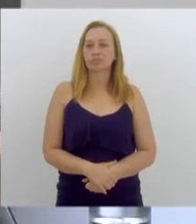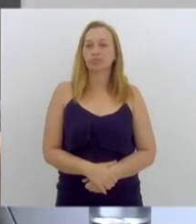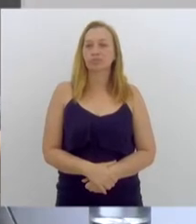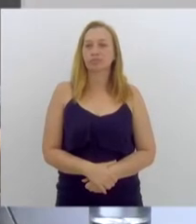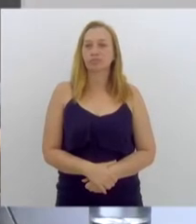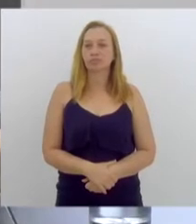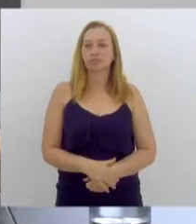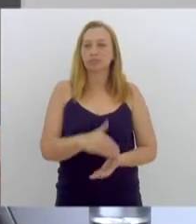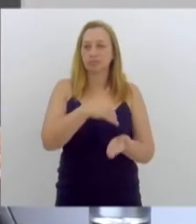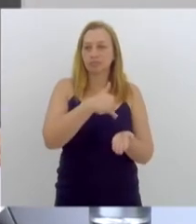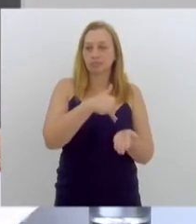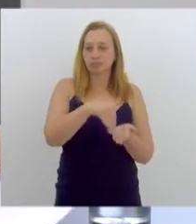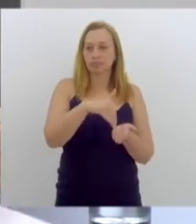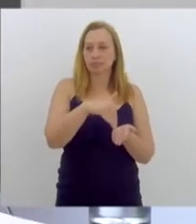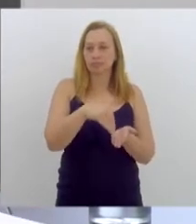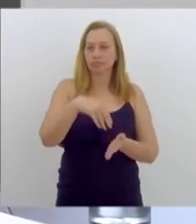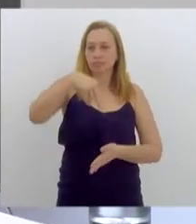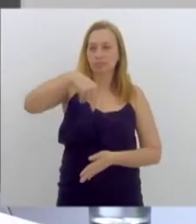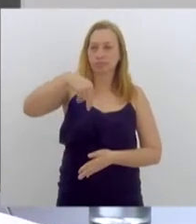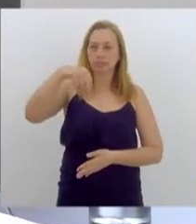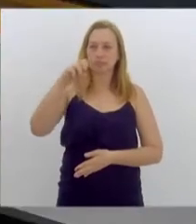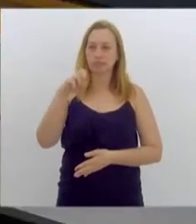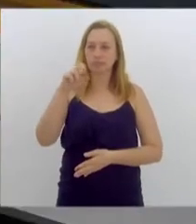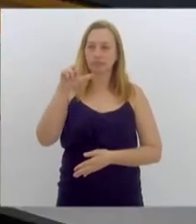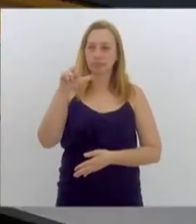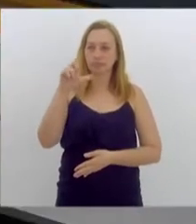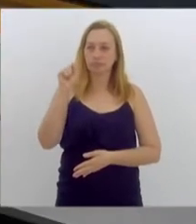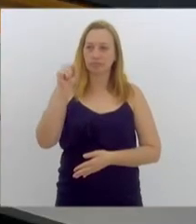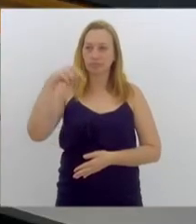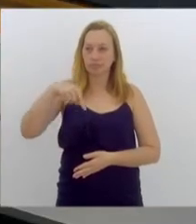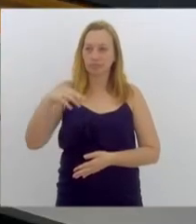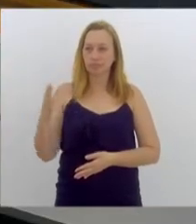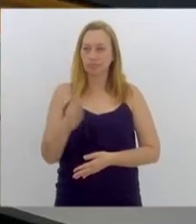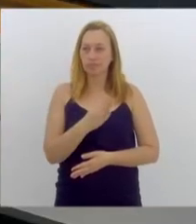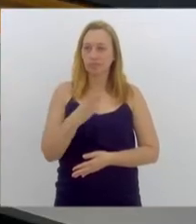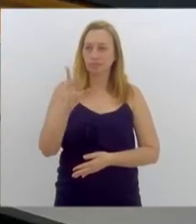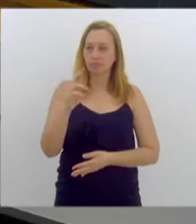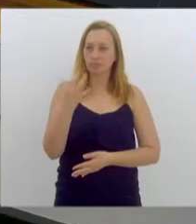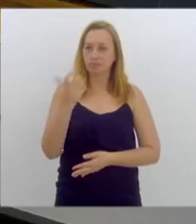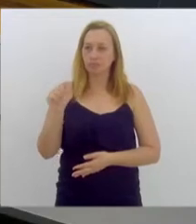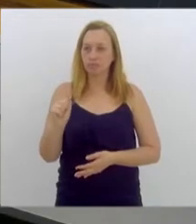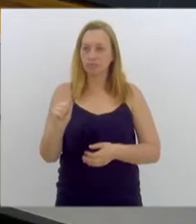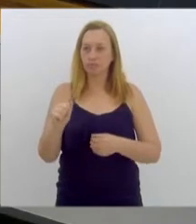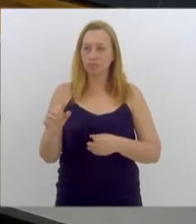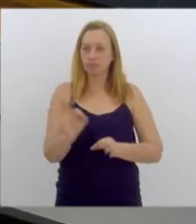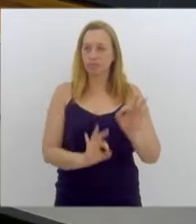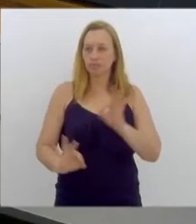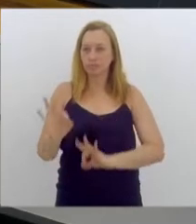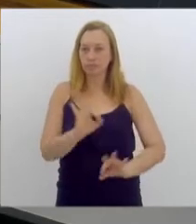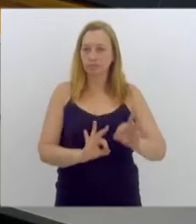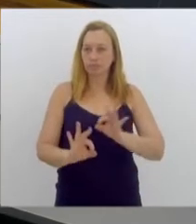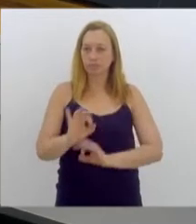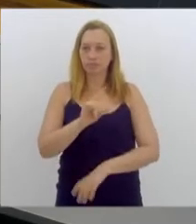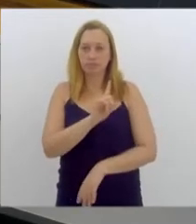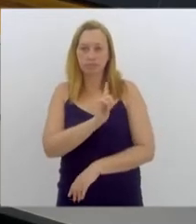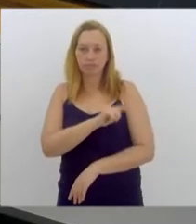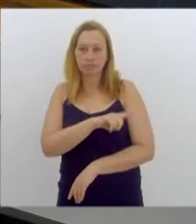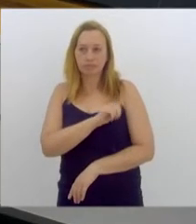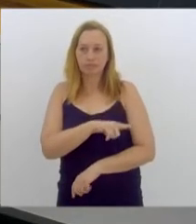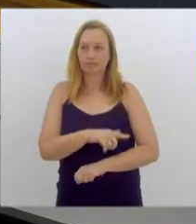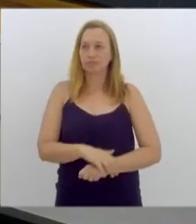do secretário Nelson Rocha secretário de planejamento e gestão